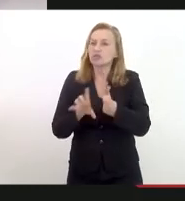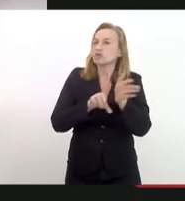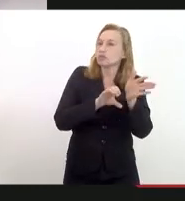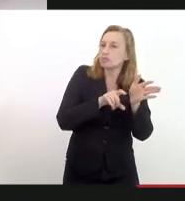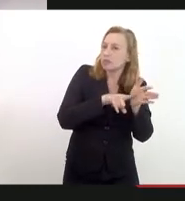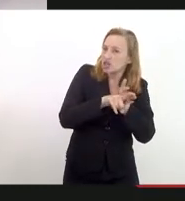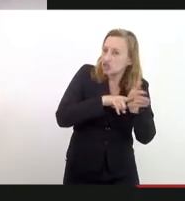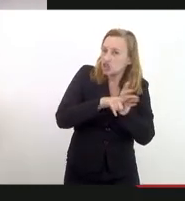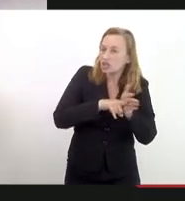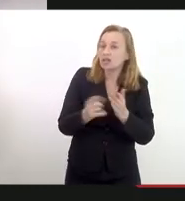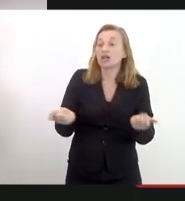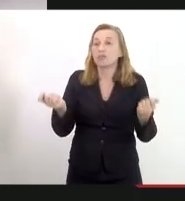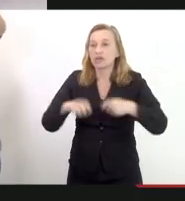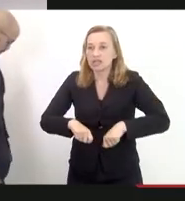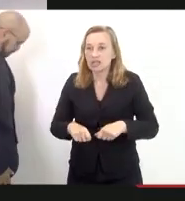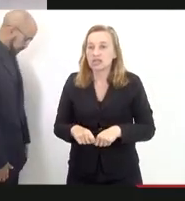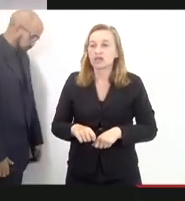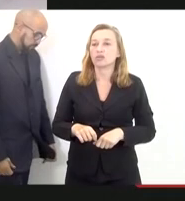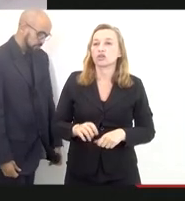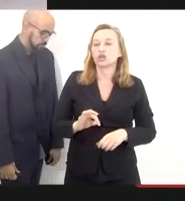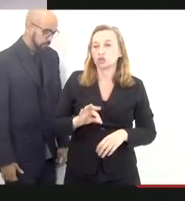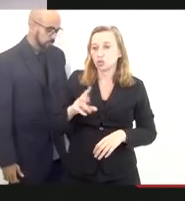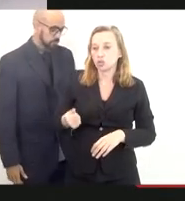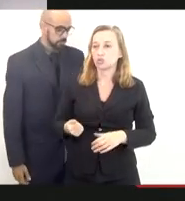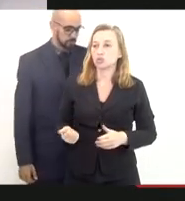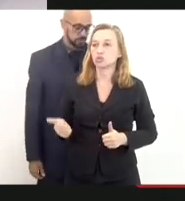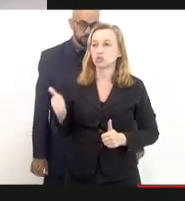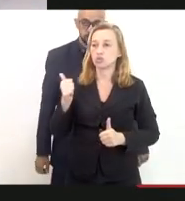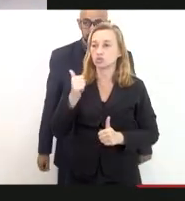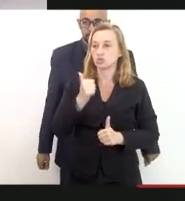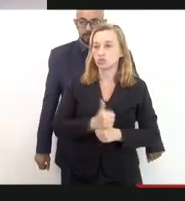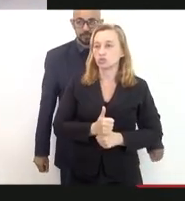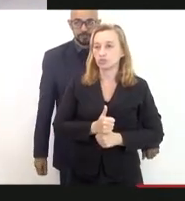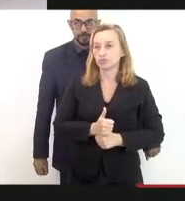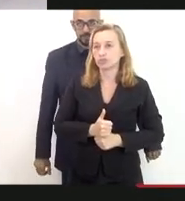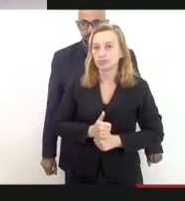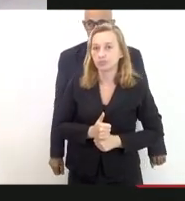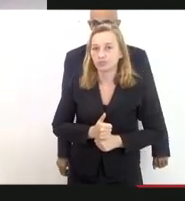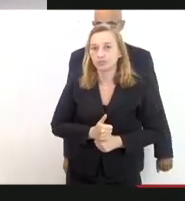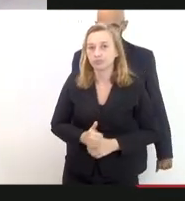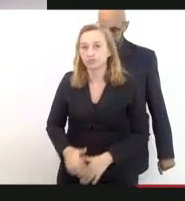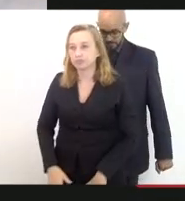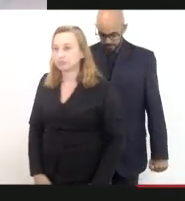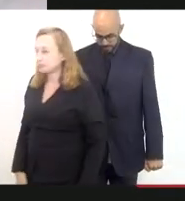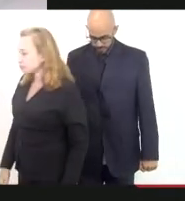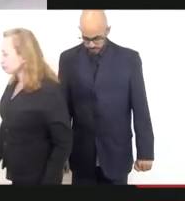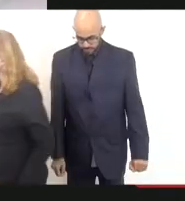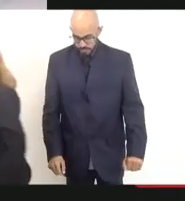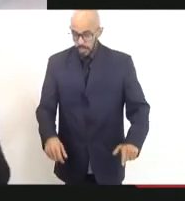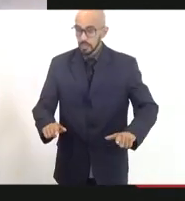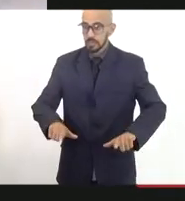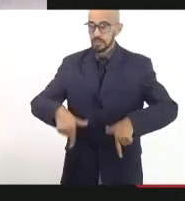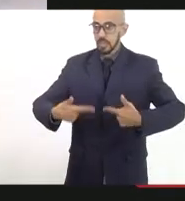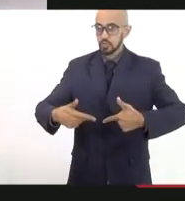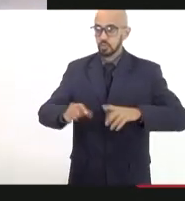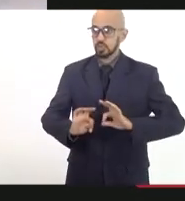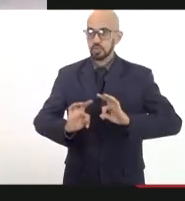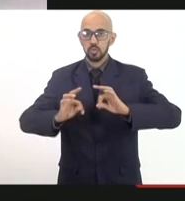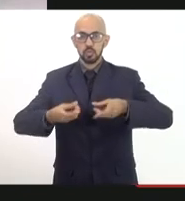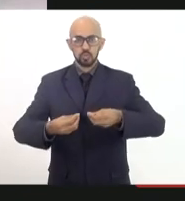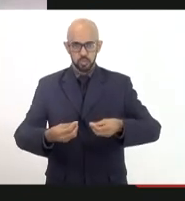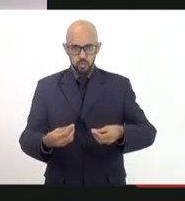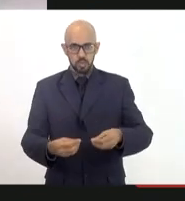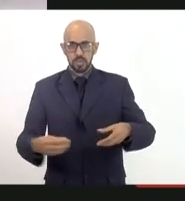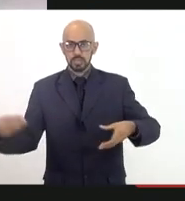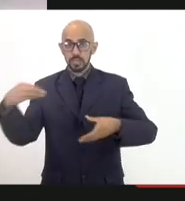para desenvolvimento de estudos específicos. Então, esses acordos, essas ações, elas estão sendo todas colocadas